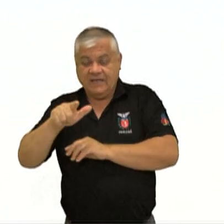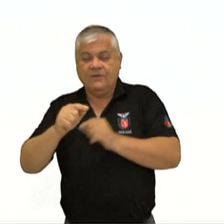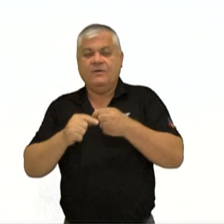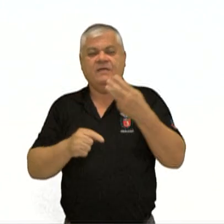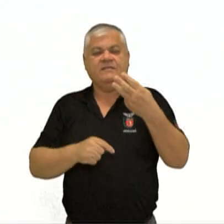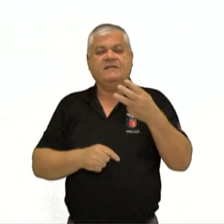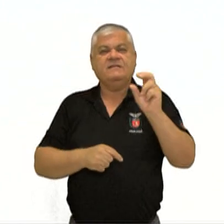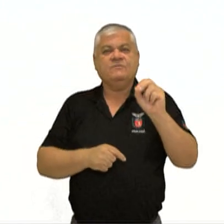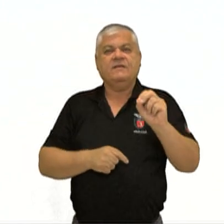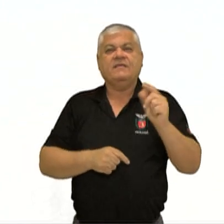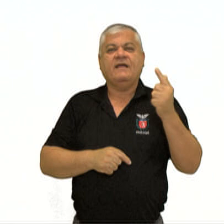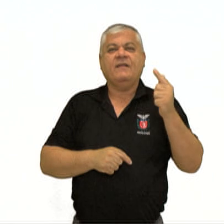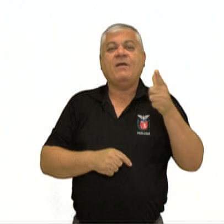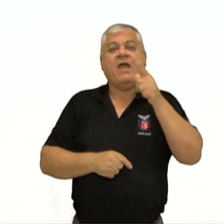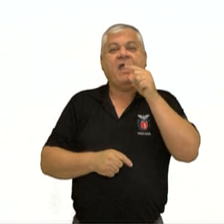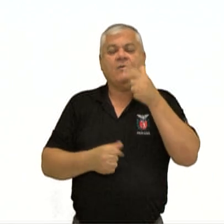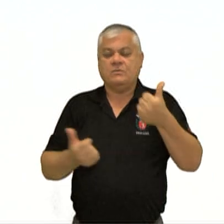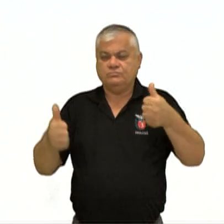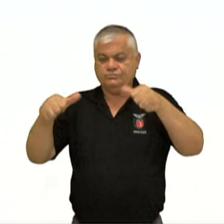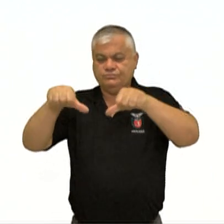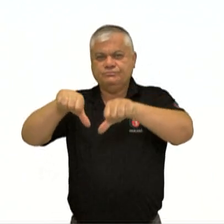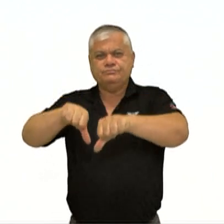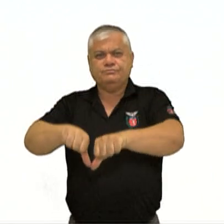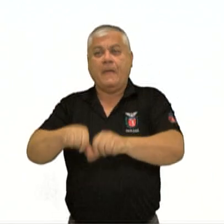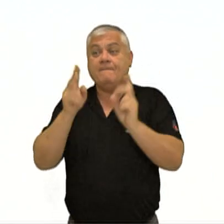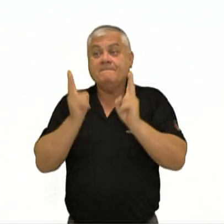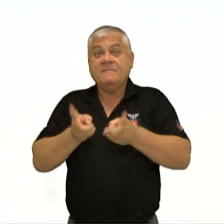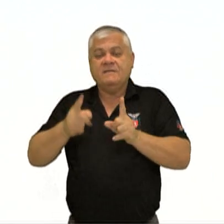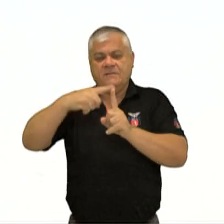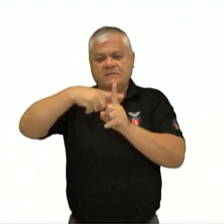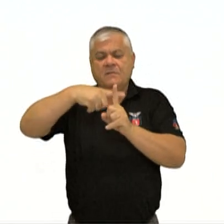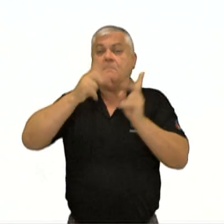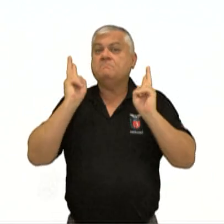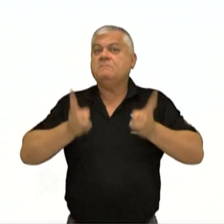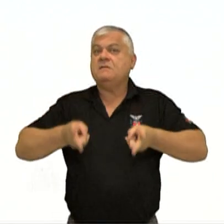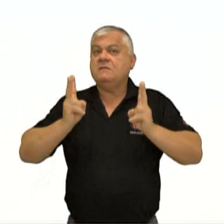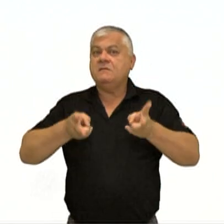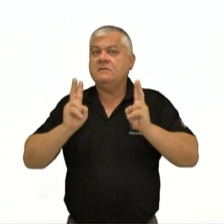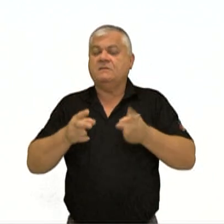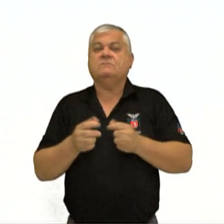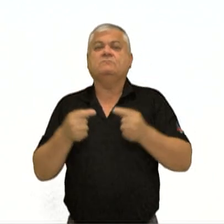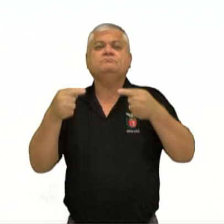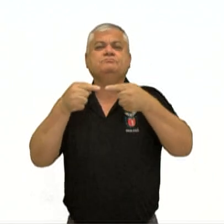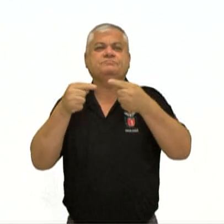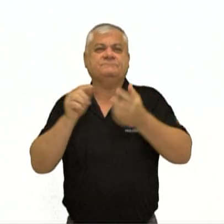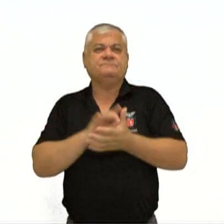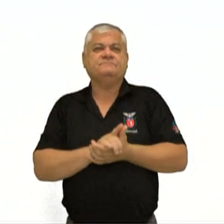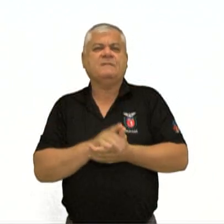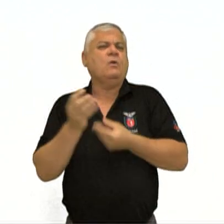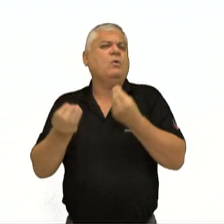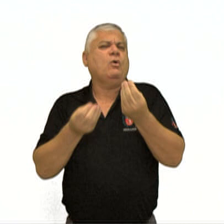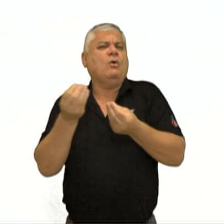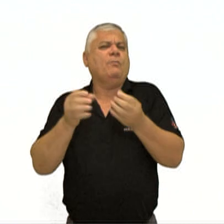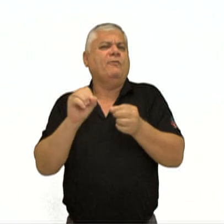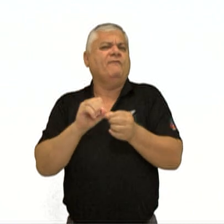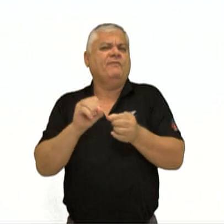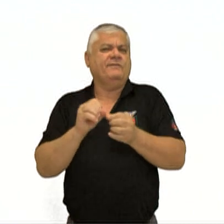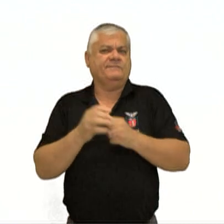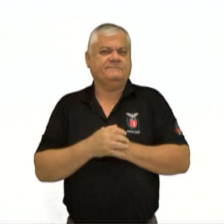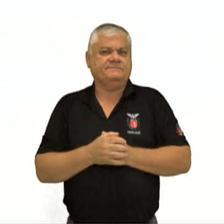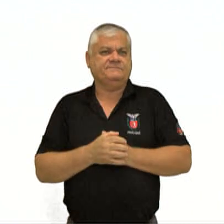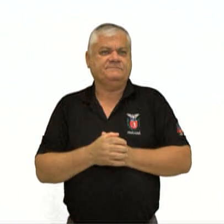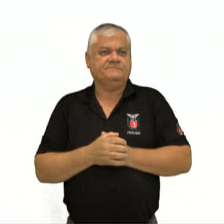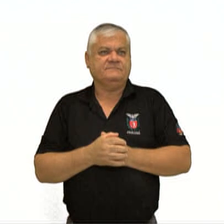gramas de água na mesma temperatura, já que ele não disse uma informação de temperatura diferente? Então, como que a gente pode calcular